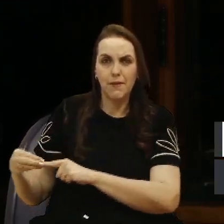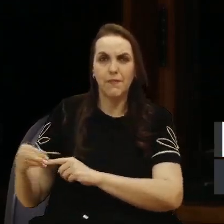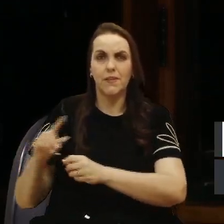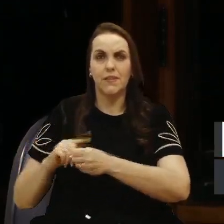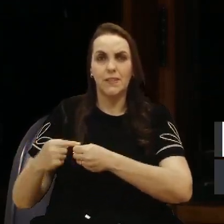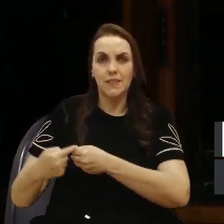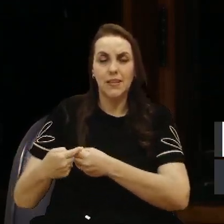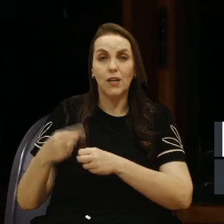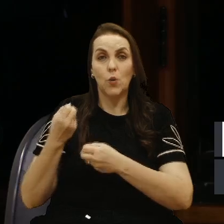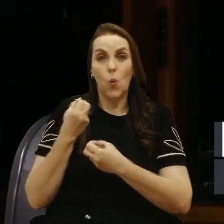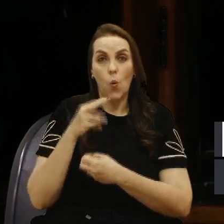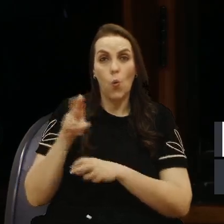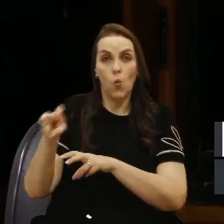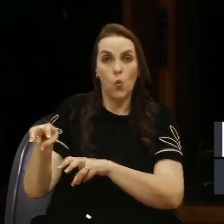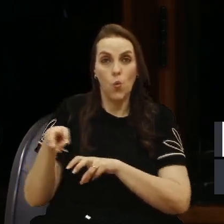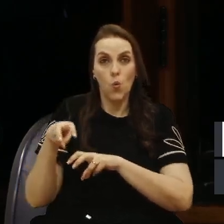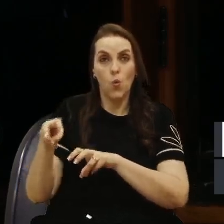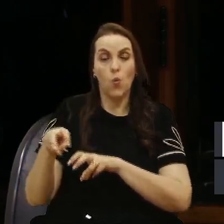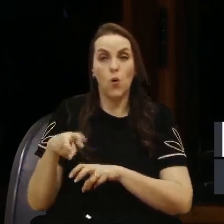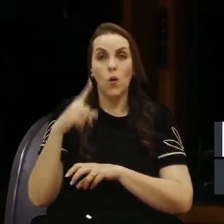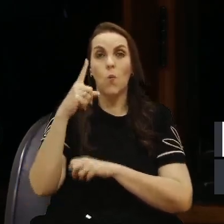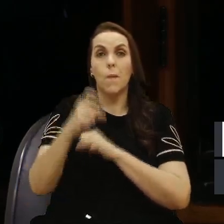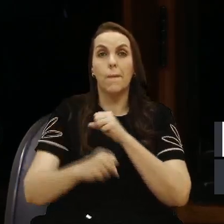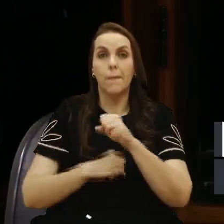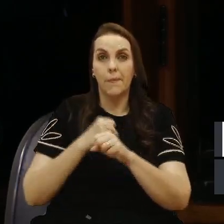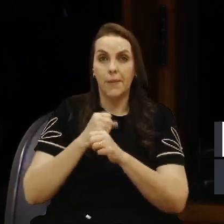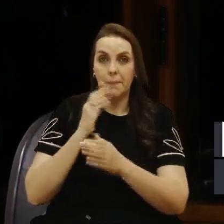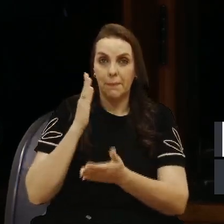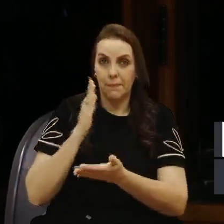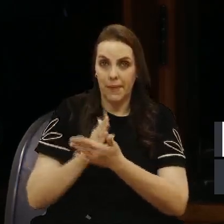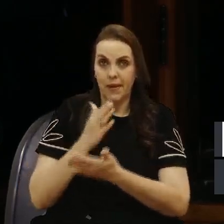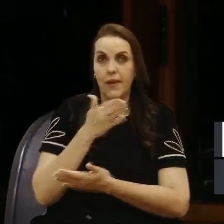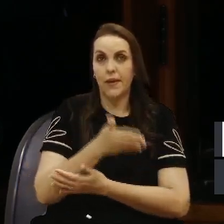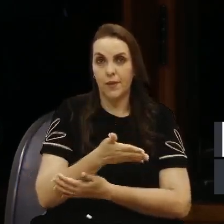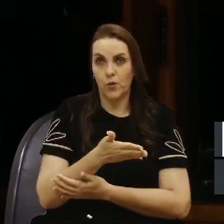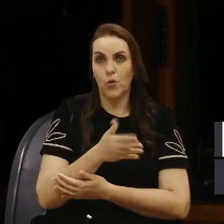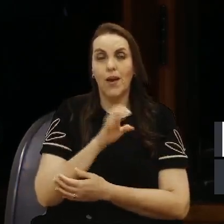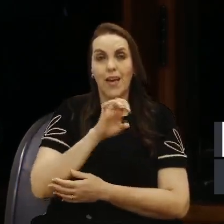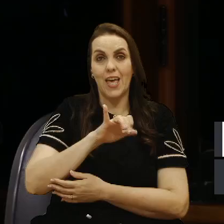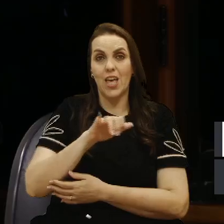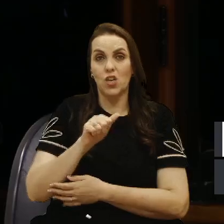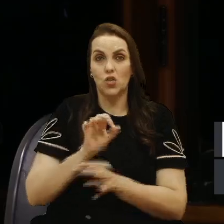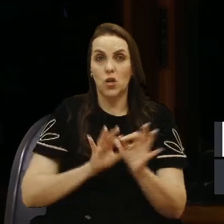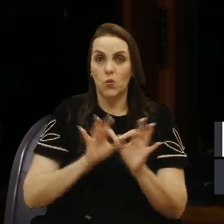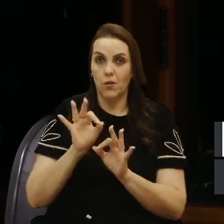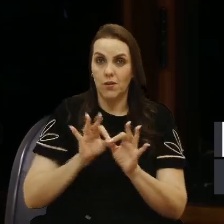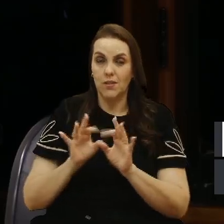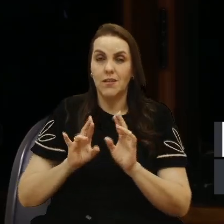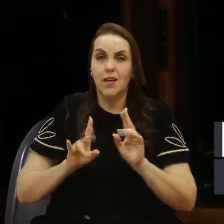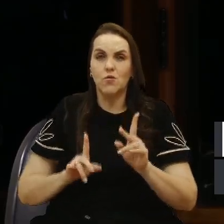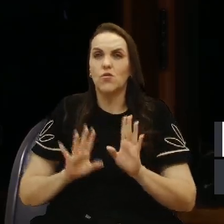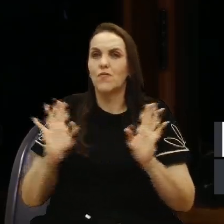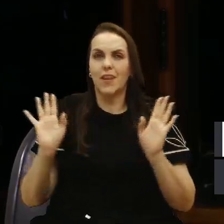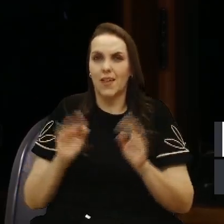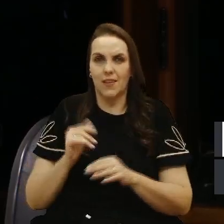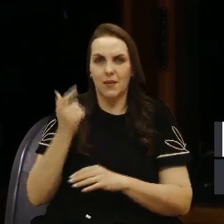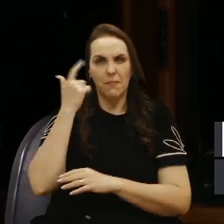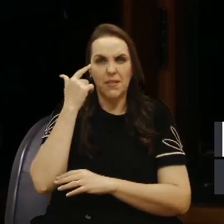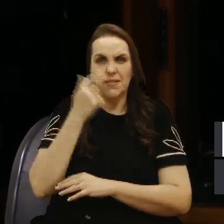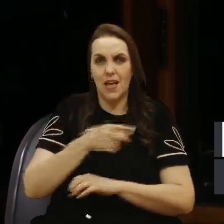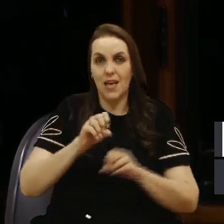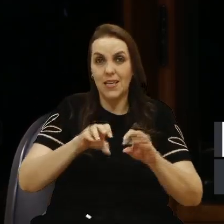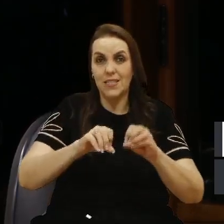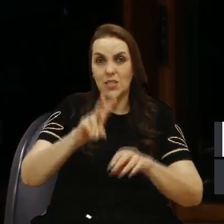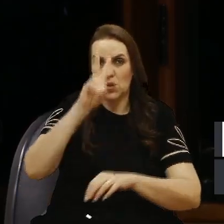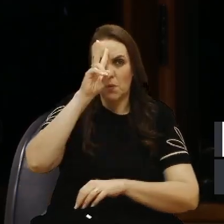na colônia vá 1 ano e meio, pensando que o EJA tem uma organização diferente. Mas vamos pensar no ensino médio, que é